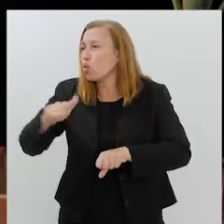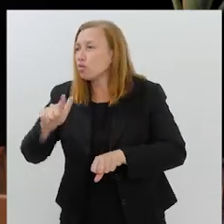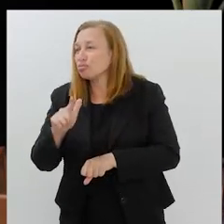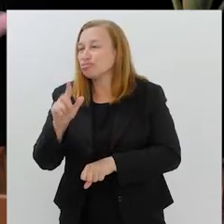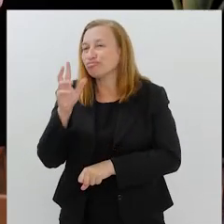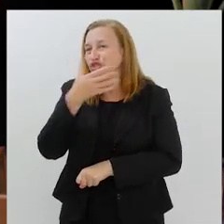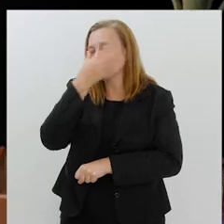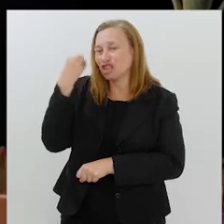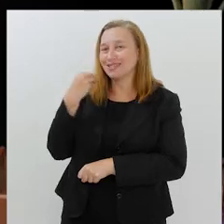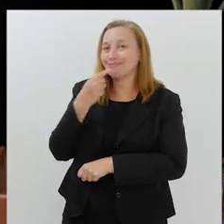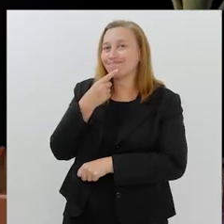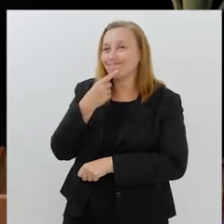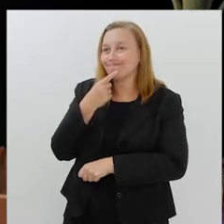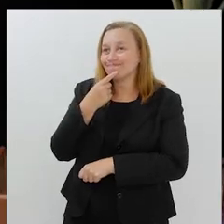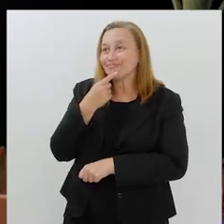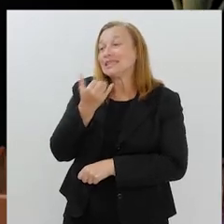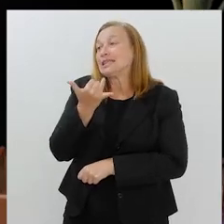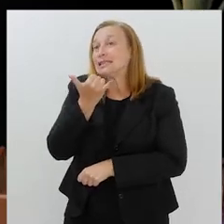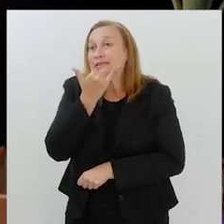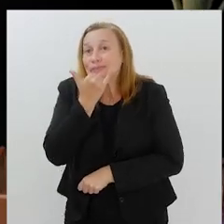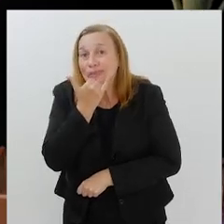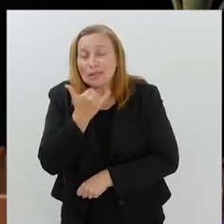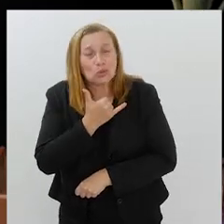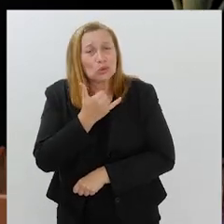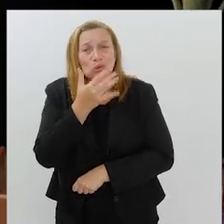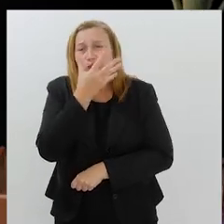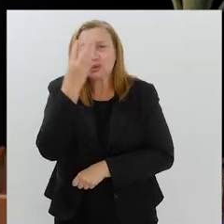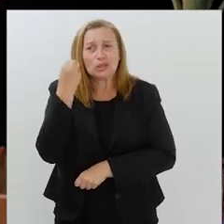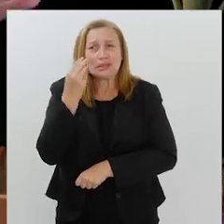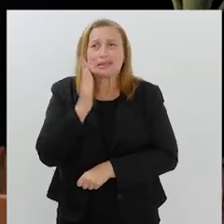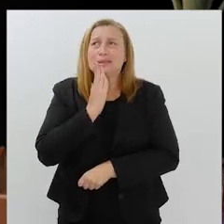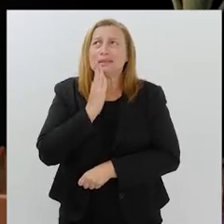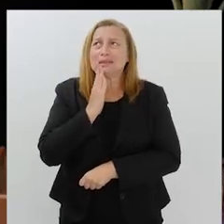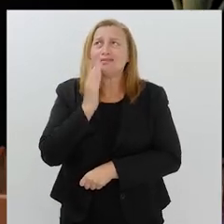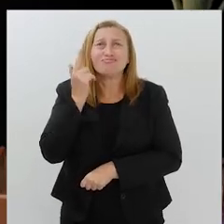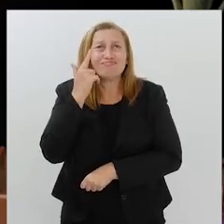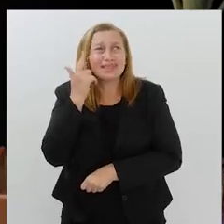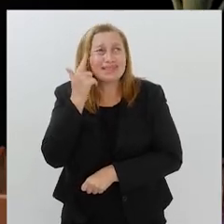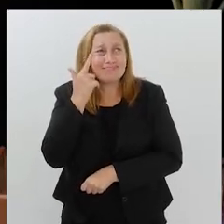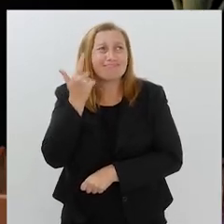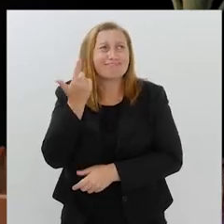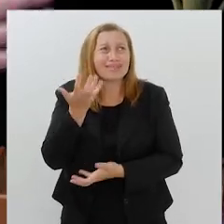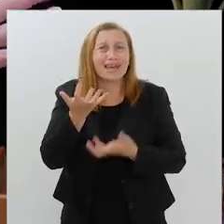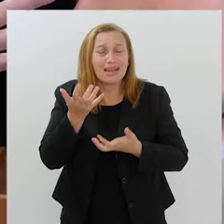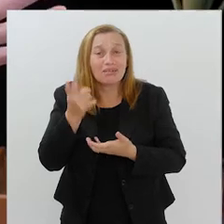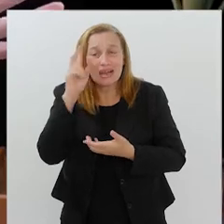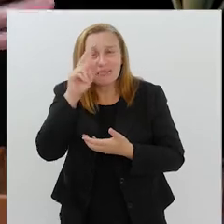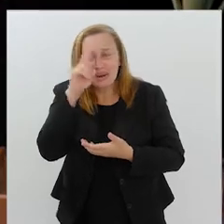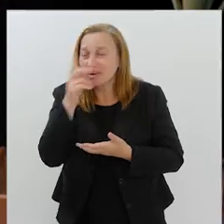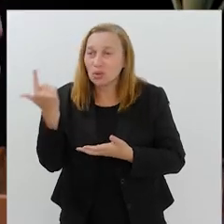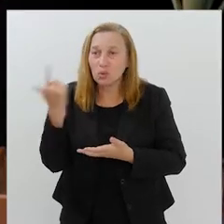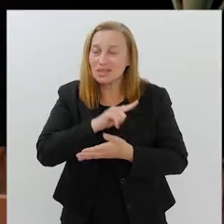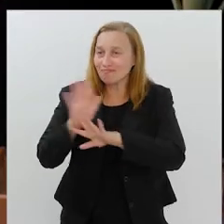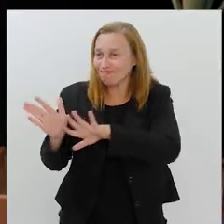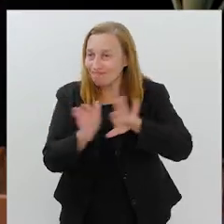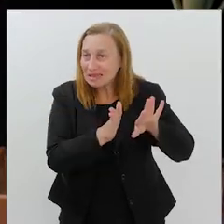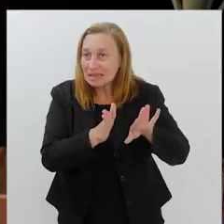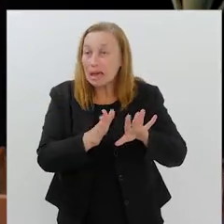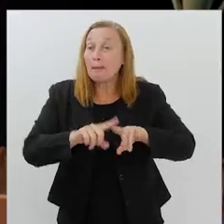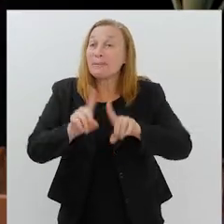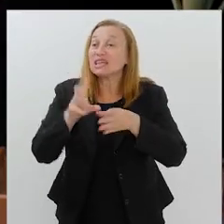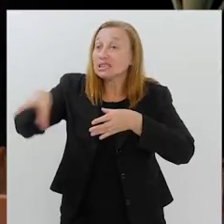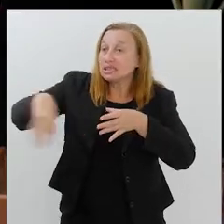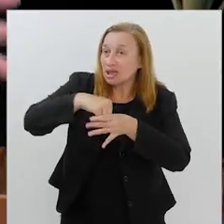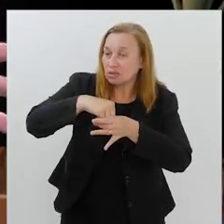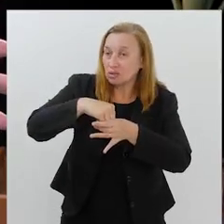mais um que agora não me lembro eh perdoe mas eu não consigo agora eu já tentei tentei tentei me lembrar Mas enfim mas também